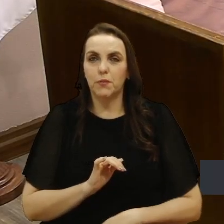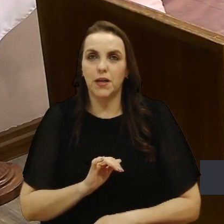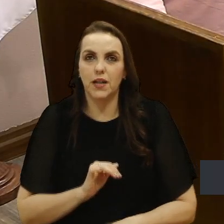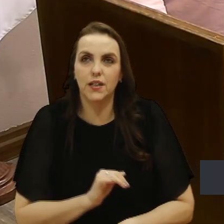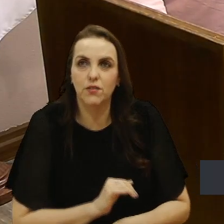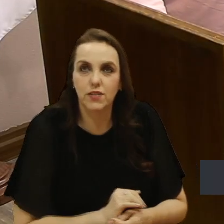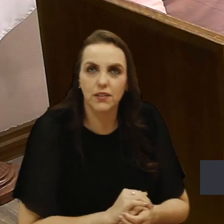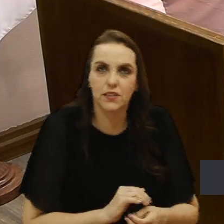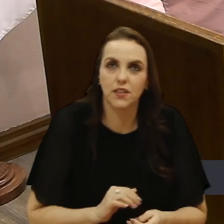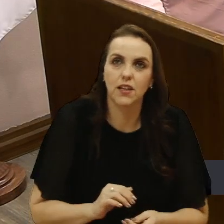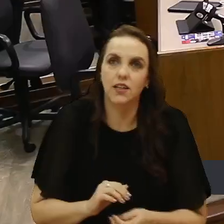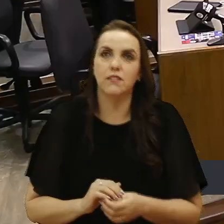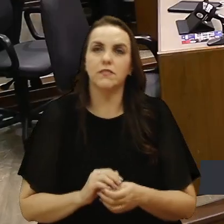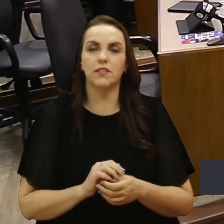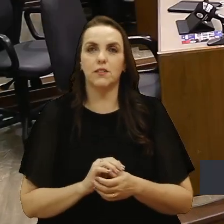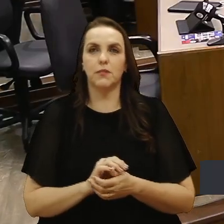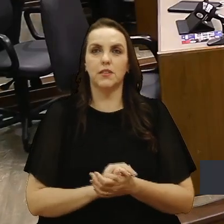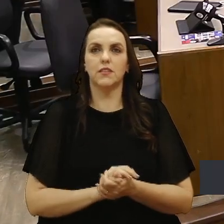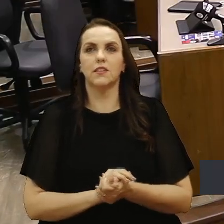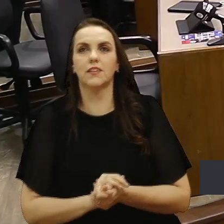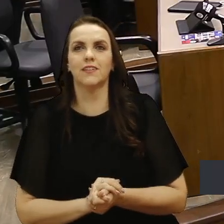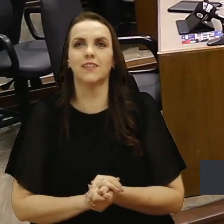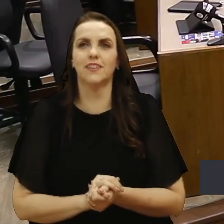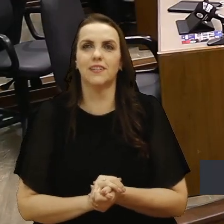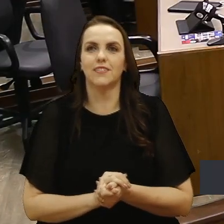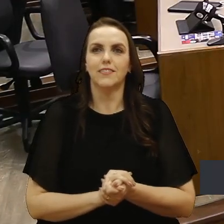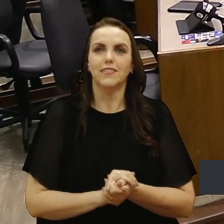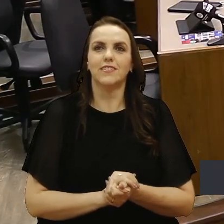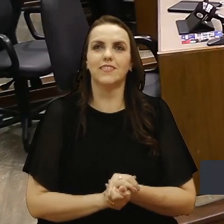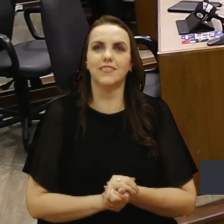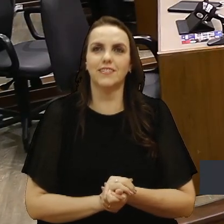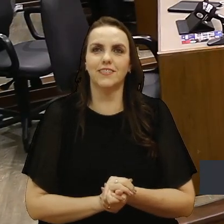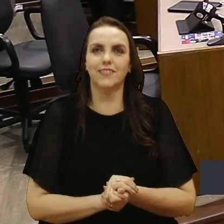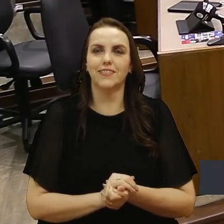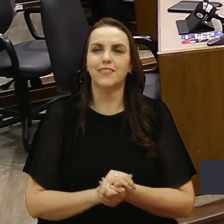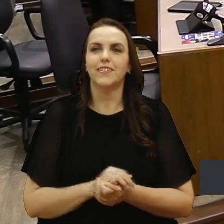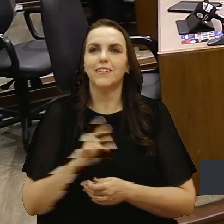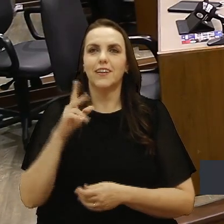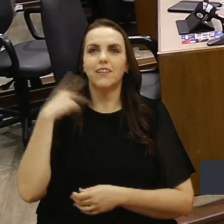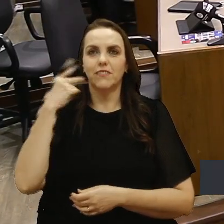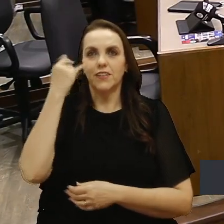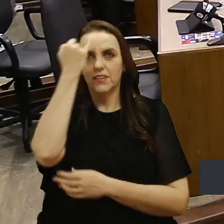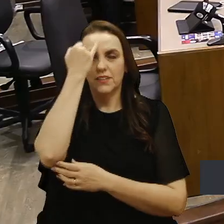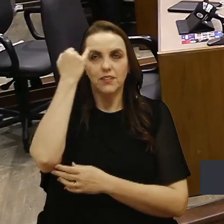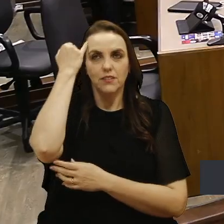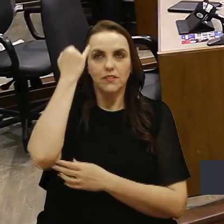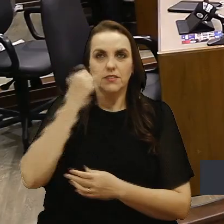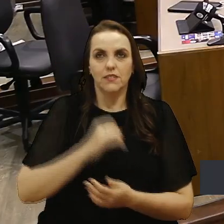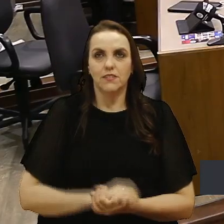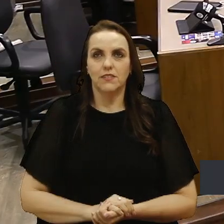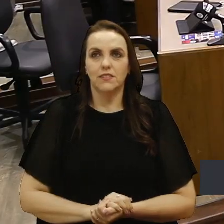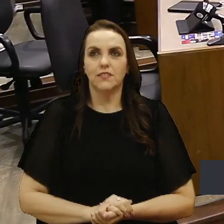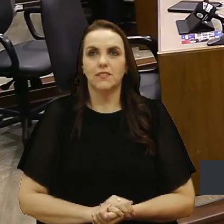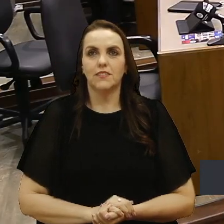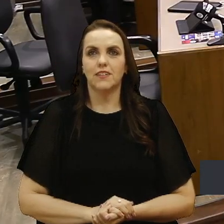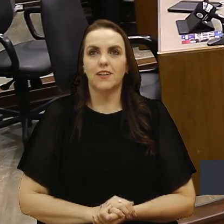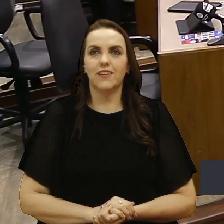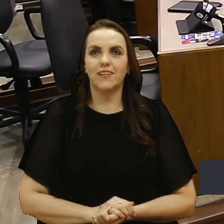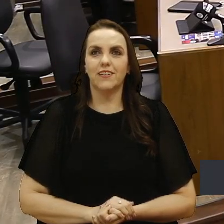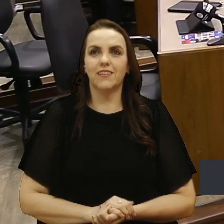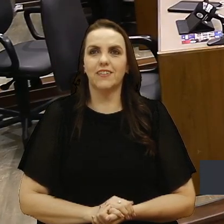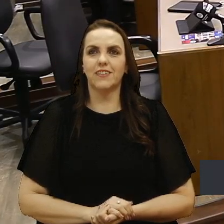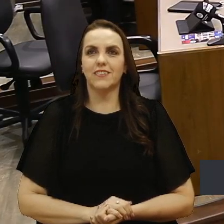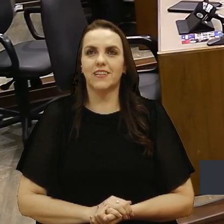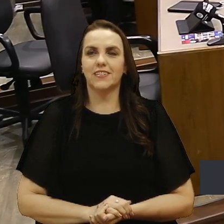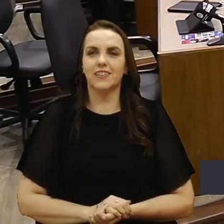Sua parte, vereadora Sandra Boneto. Vereador Zé D'Ambrosio, não é isso que a comunidade